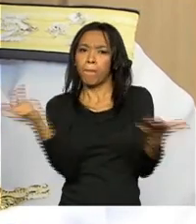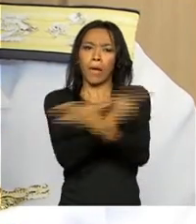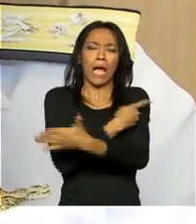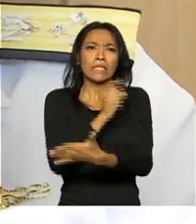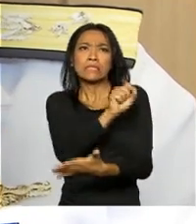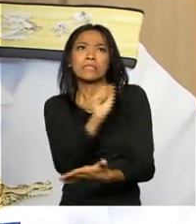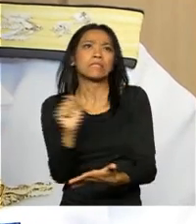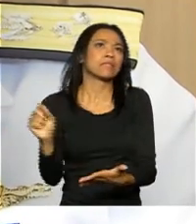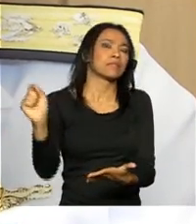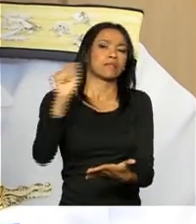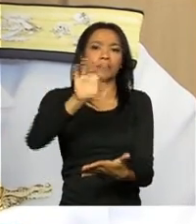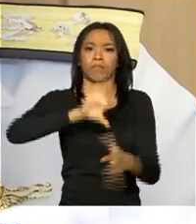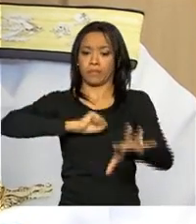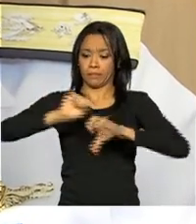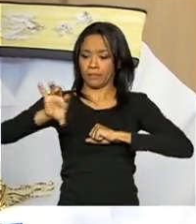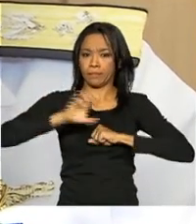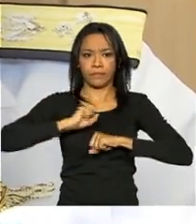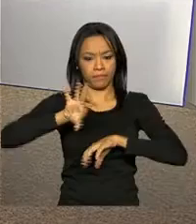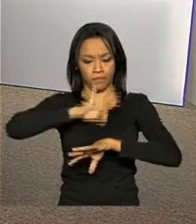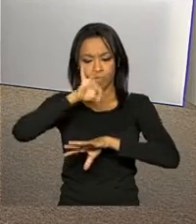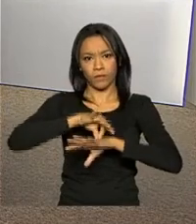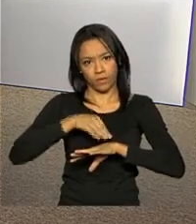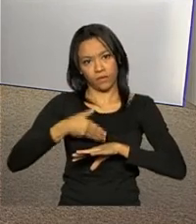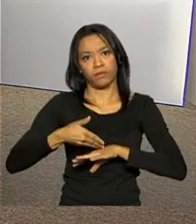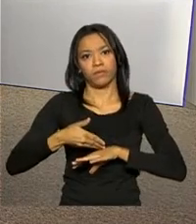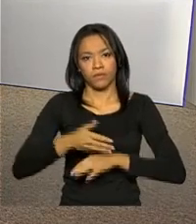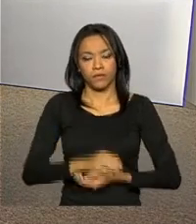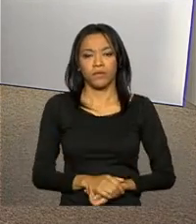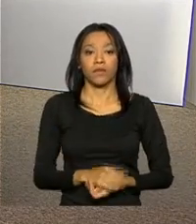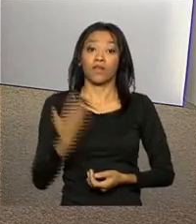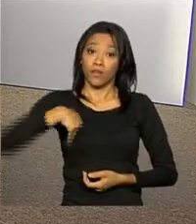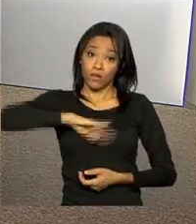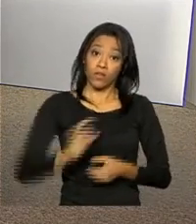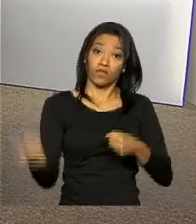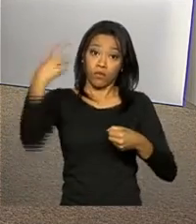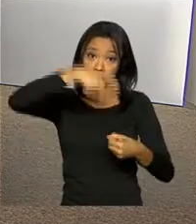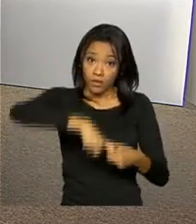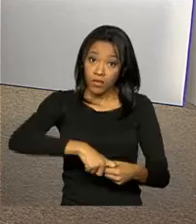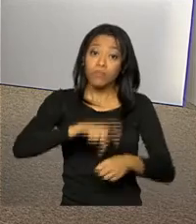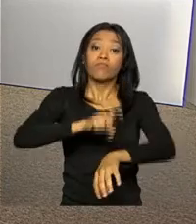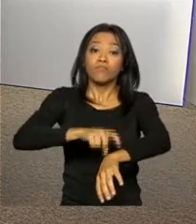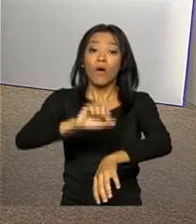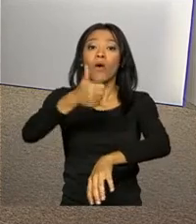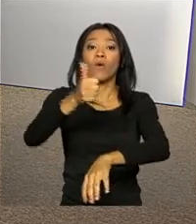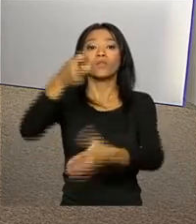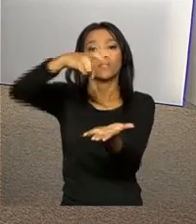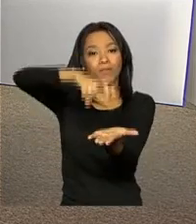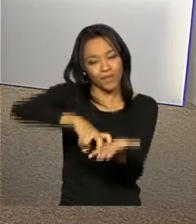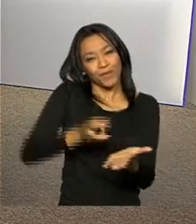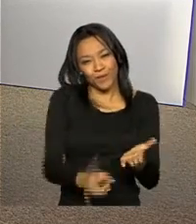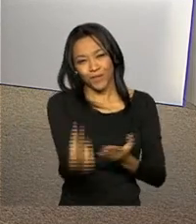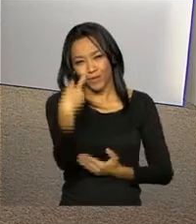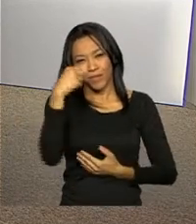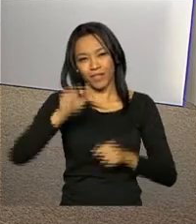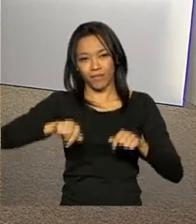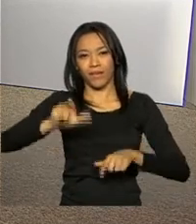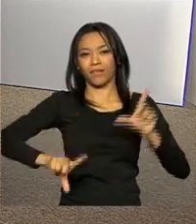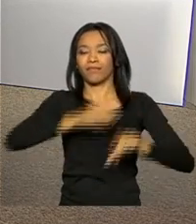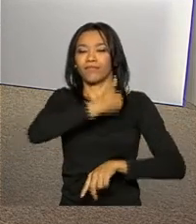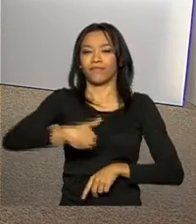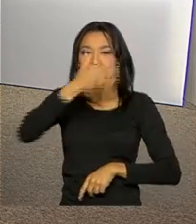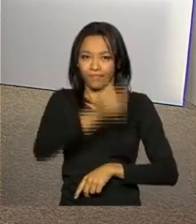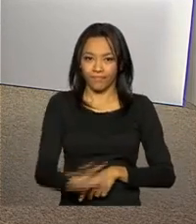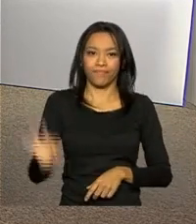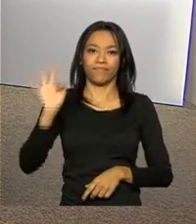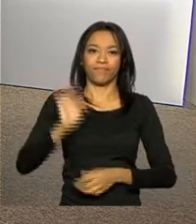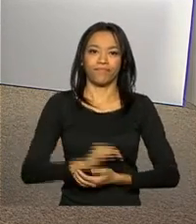transmitidas por este mosquito. Nós voltamos logo mais às 11 da manhã. Continue na NBR, a TV